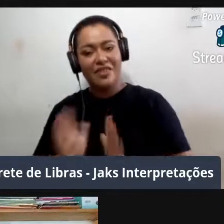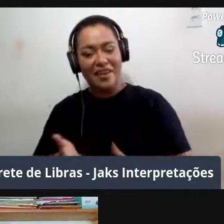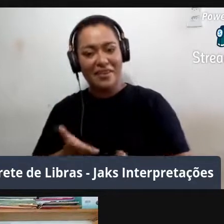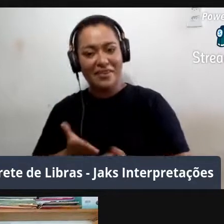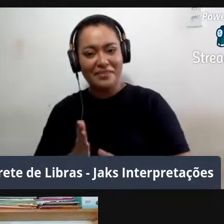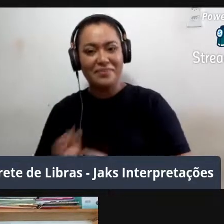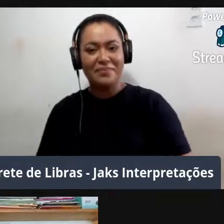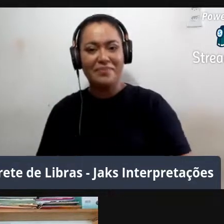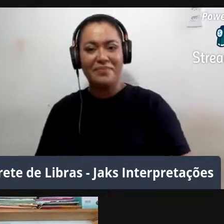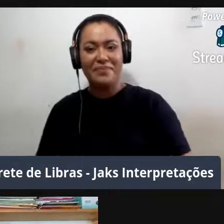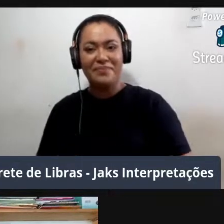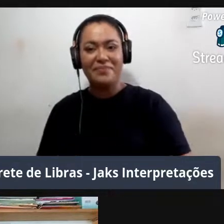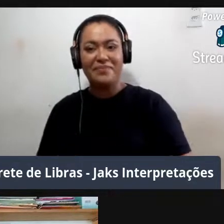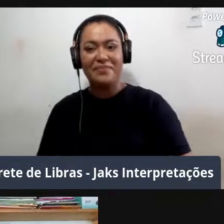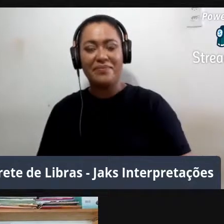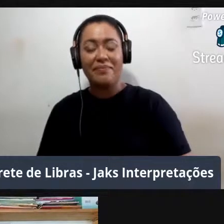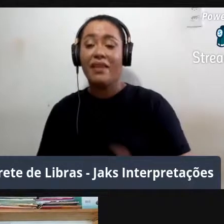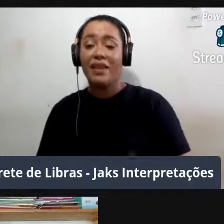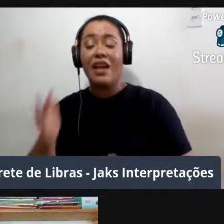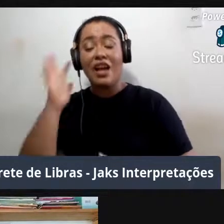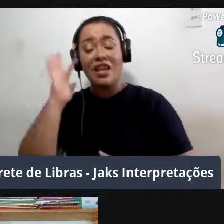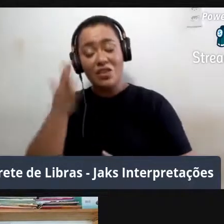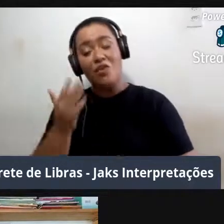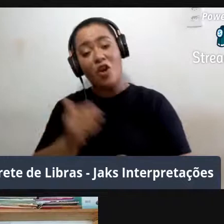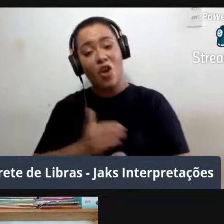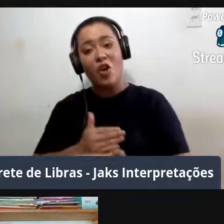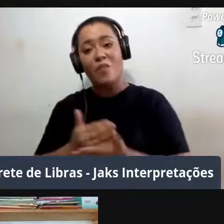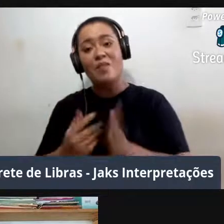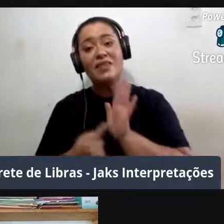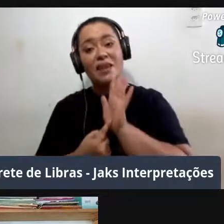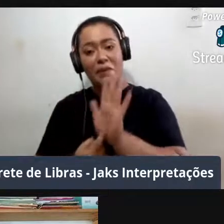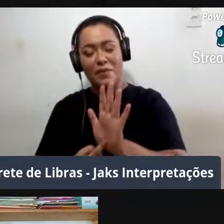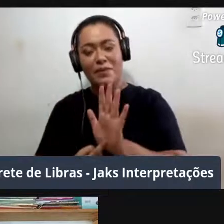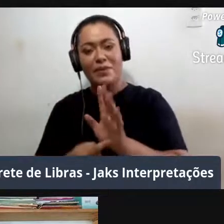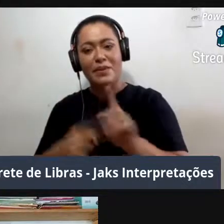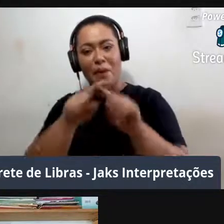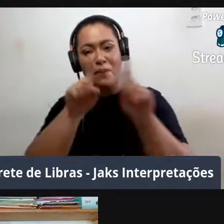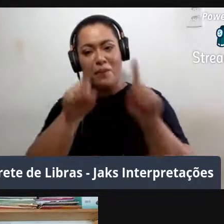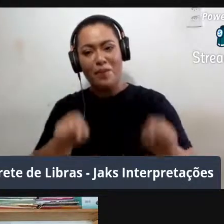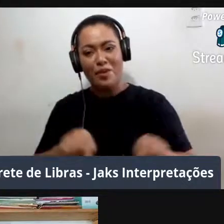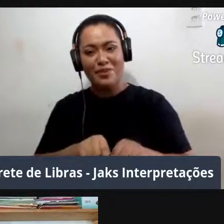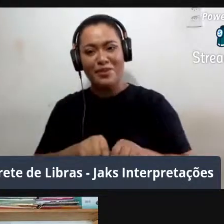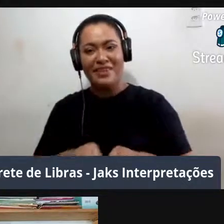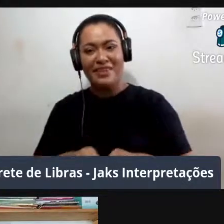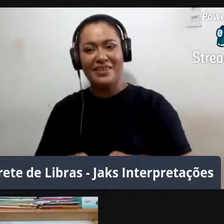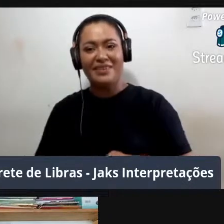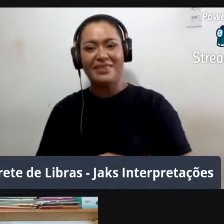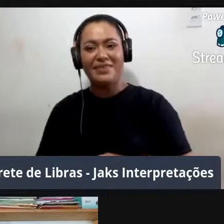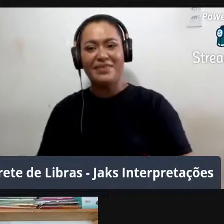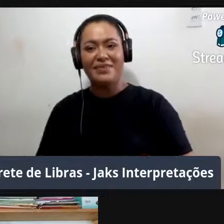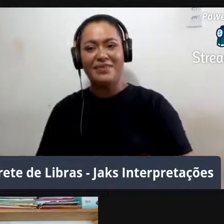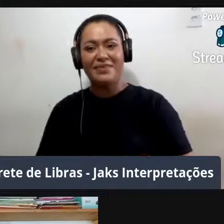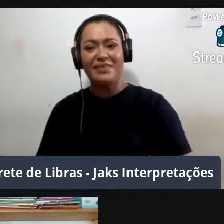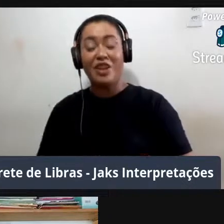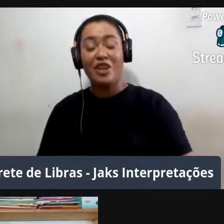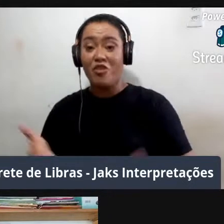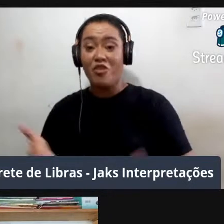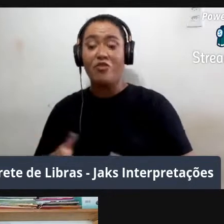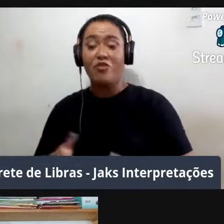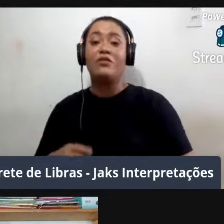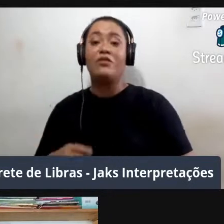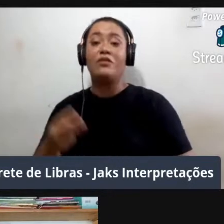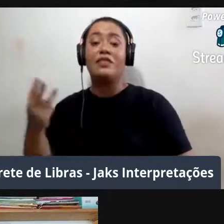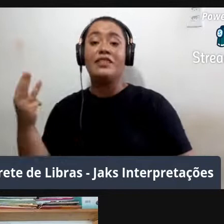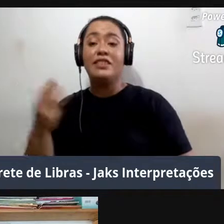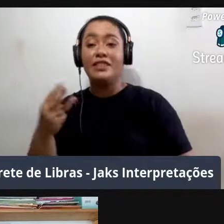E resolvemos começar apresentando o projeto. Hoje acontece o terceiro webinário do